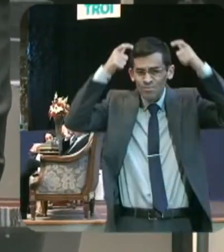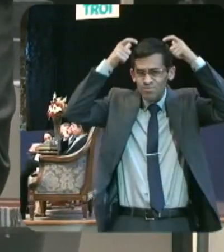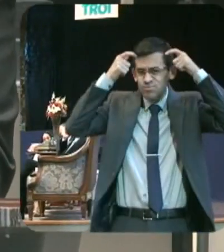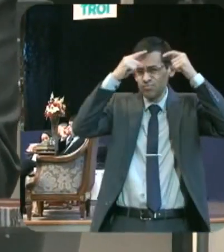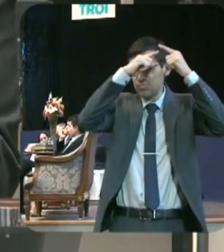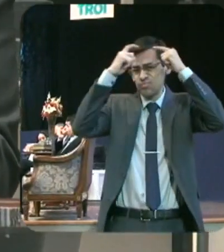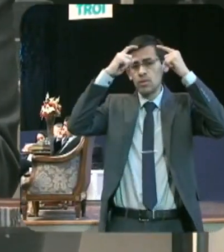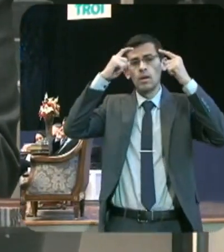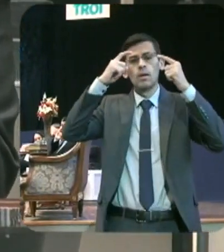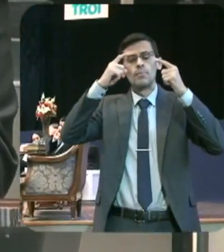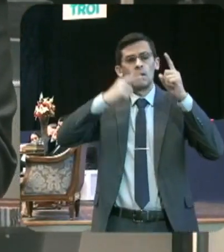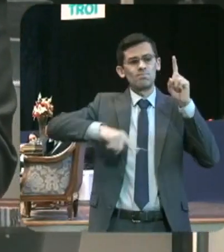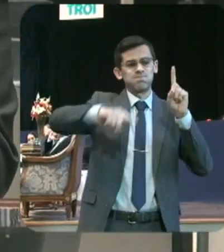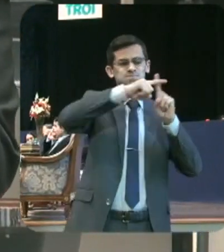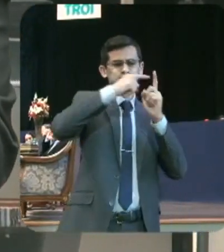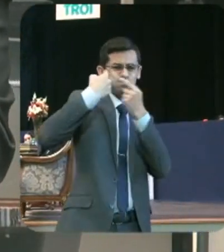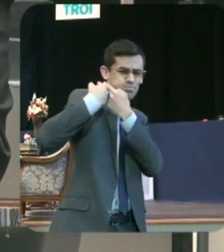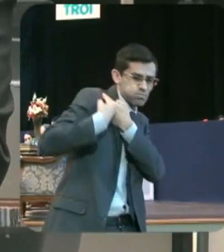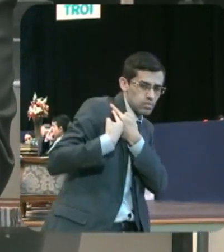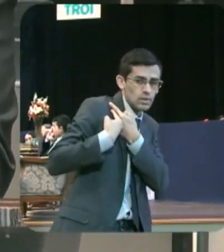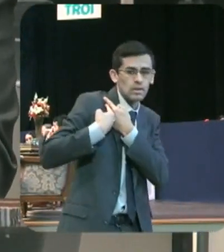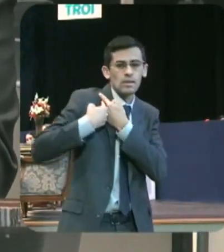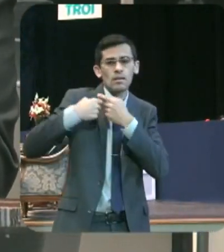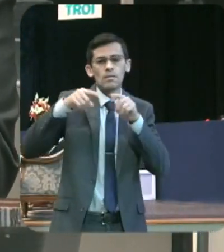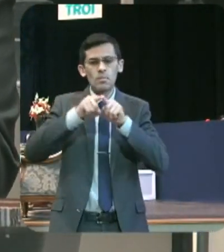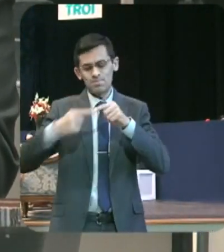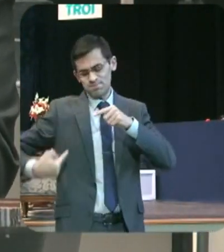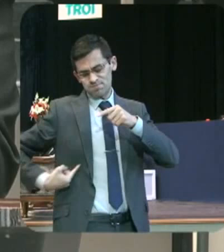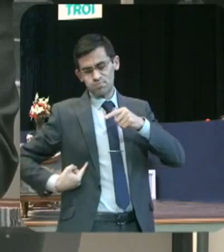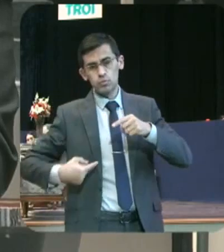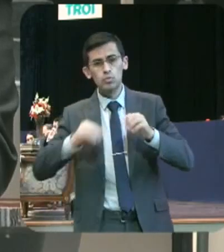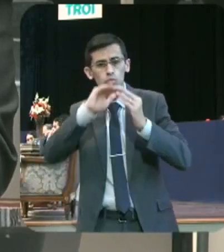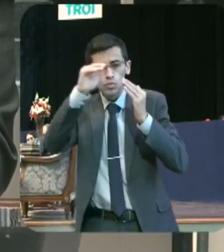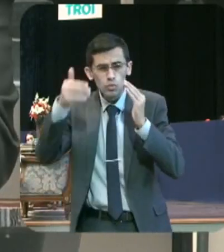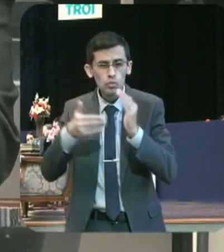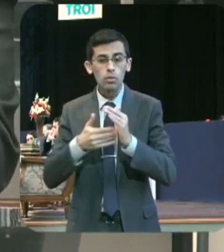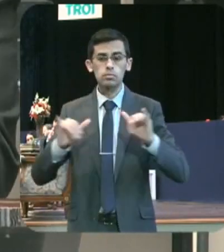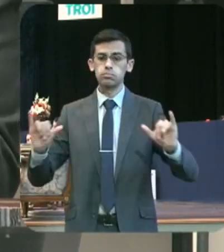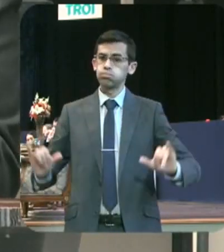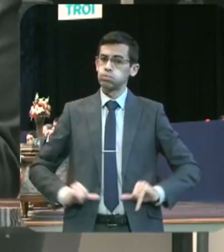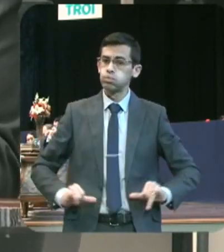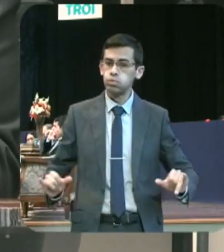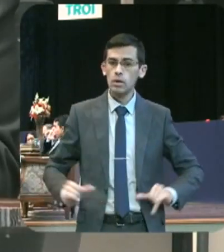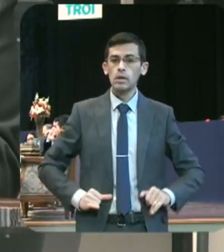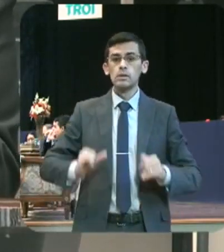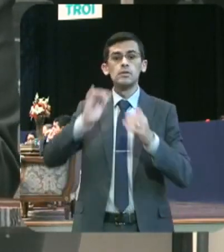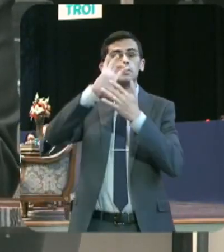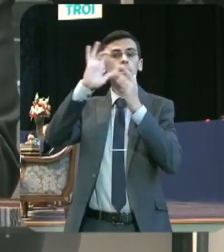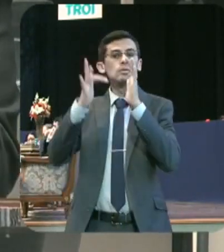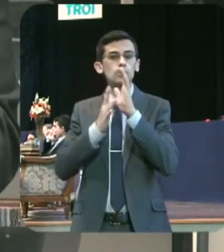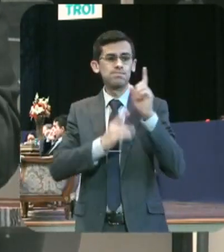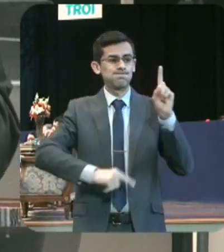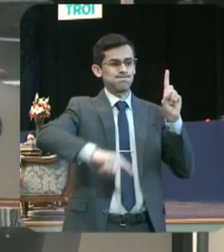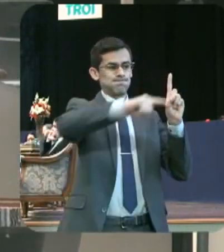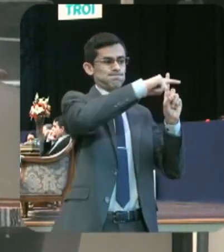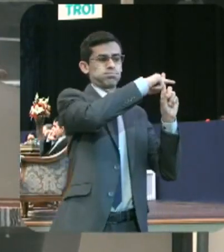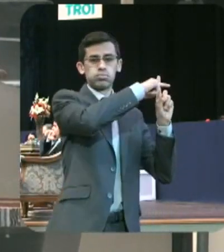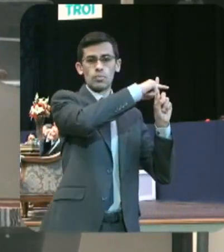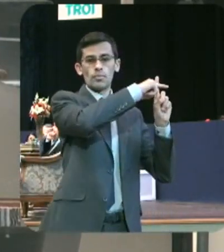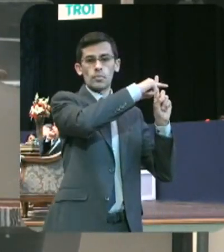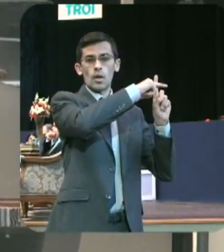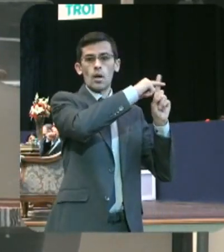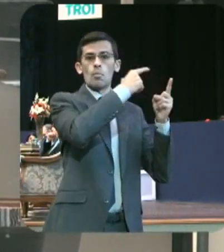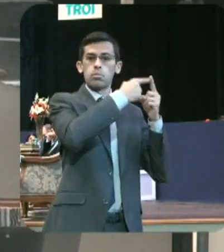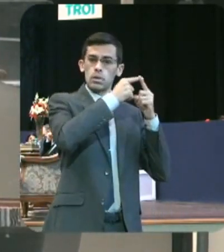espinhos, o levar à cruz, os cravos, não é? Jesus permanecer na cruz, porque ele poderia